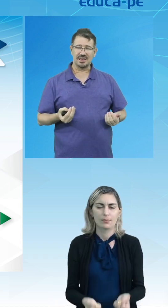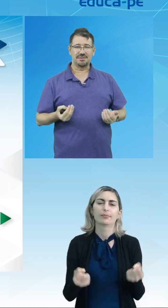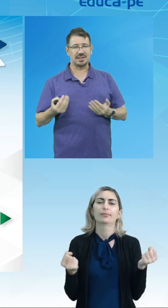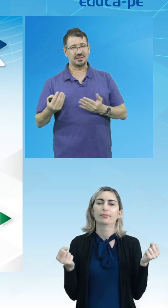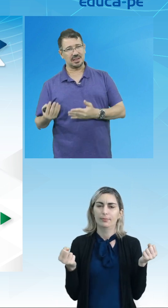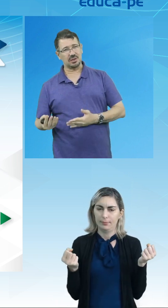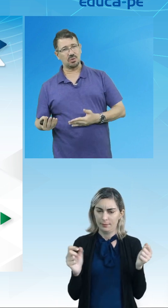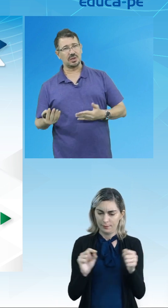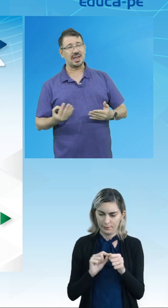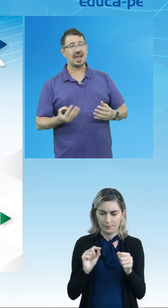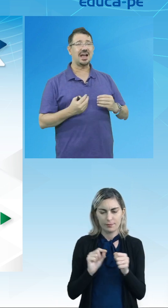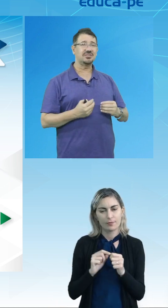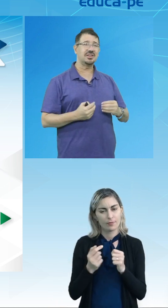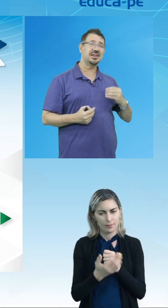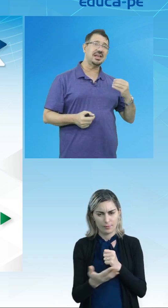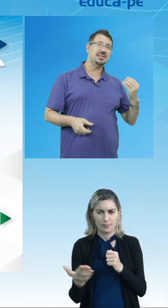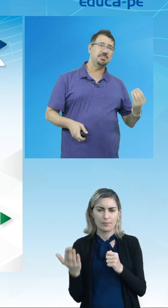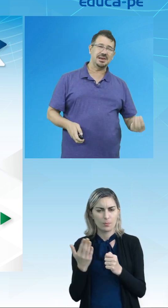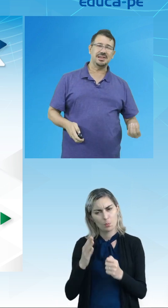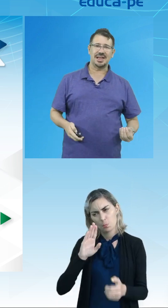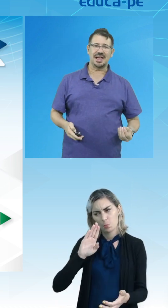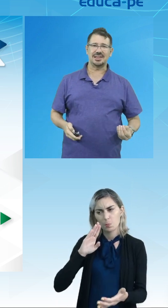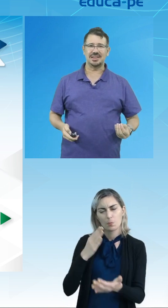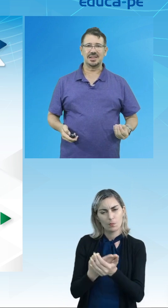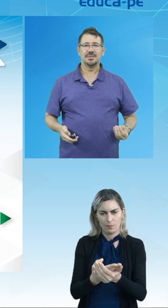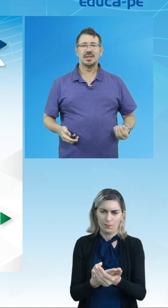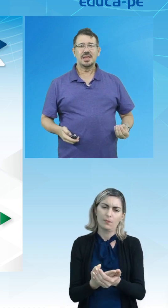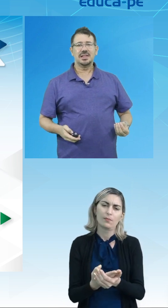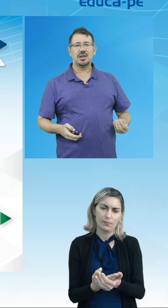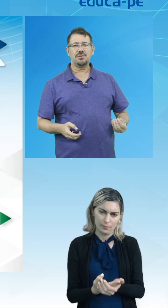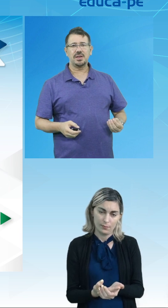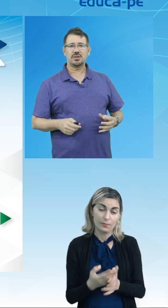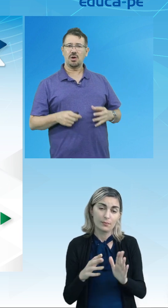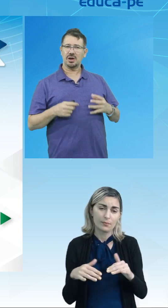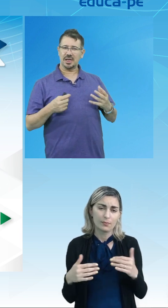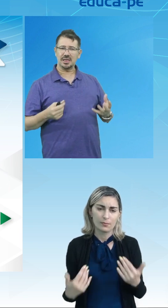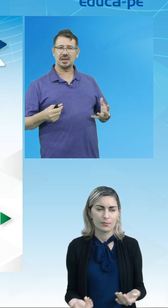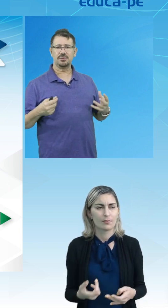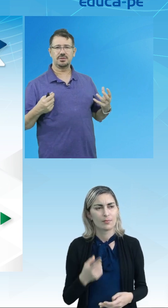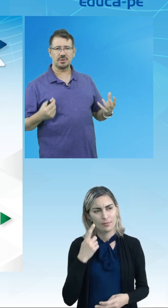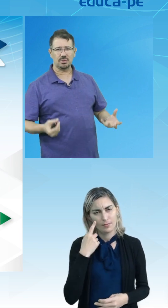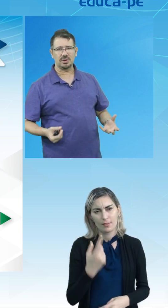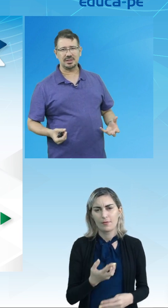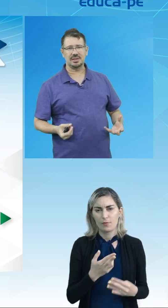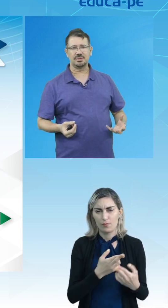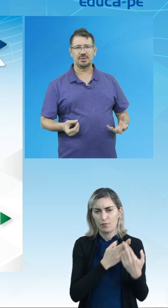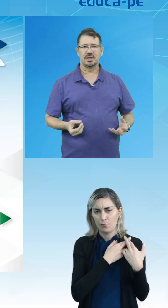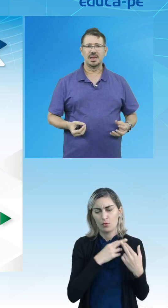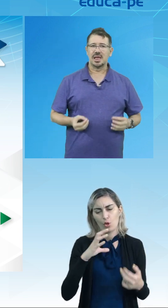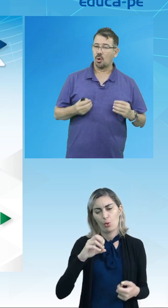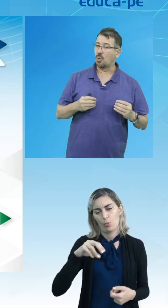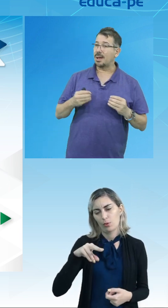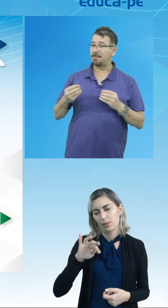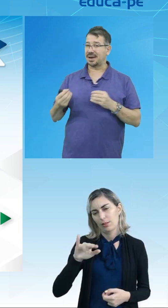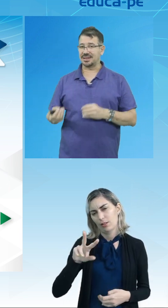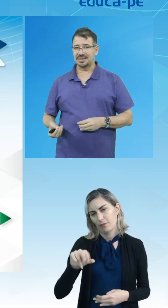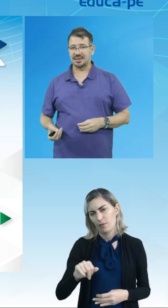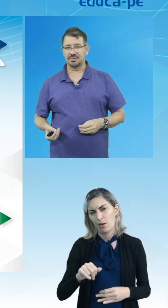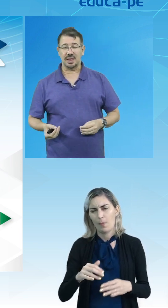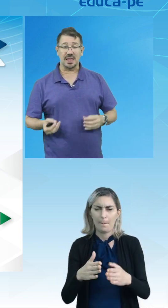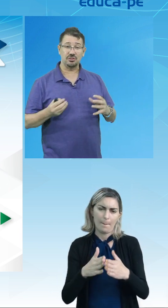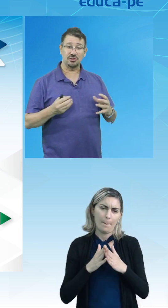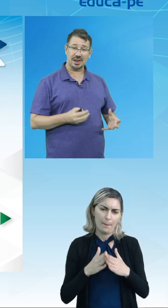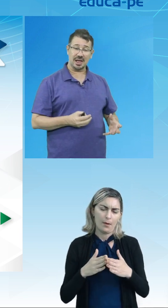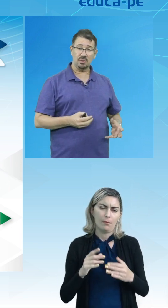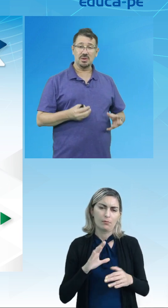aceitá-la, fazer com que haja credibilidade. Então veja, olha aí a função conativa ou